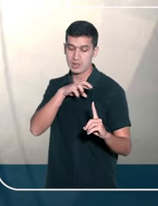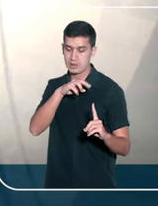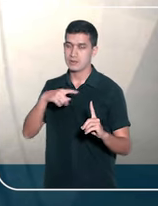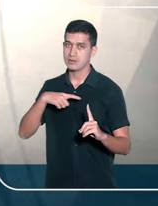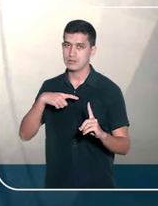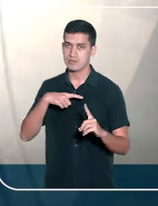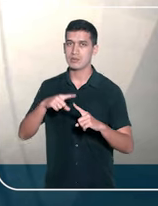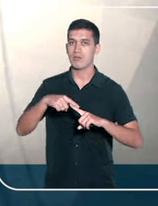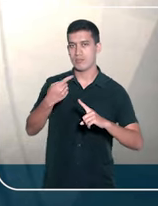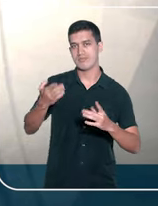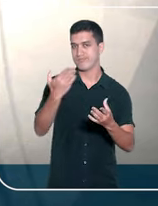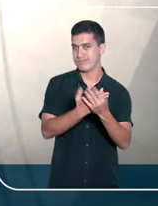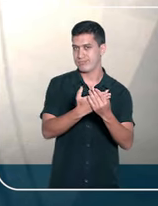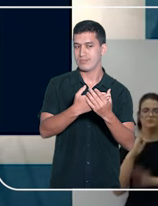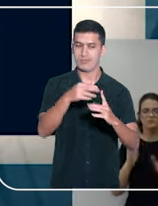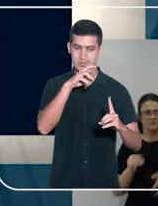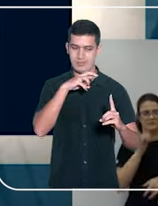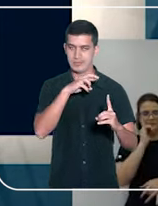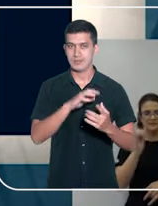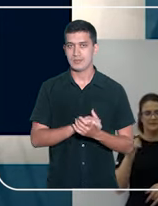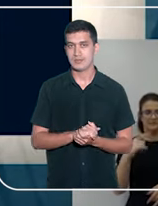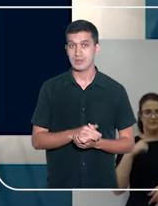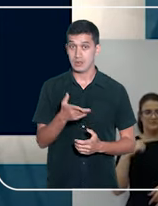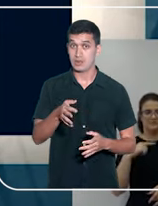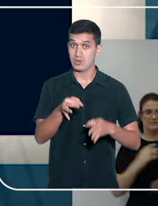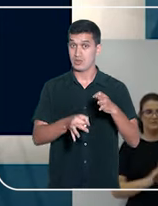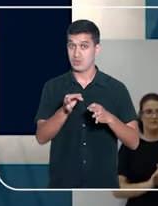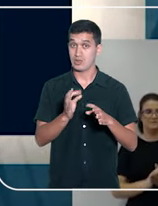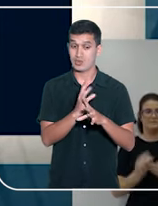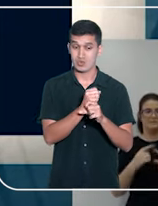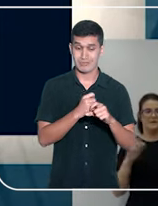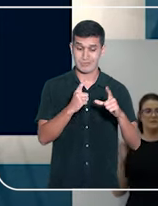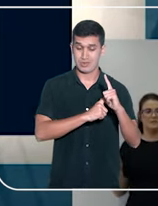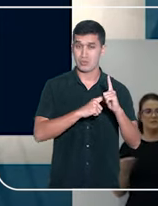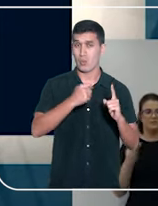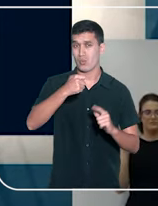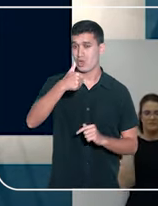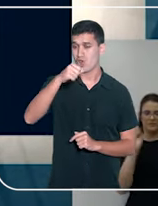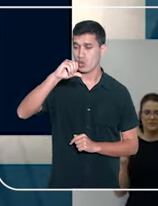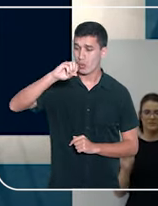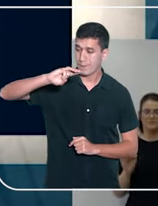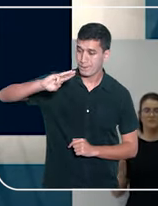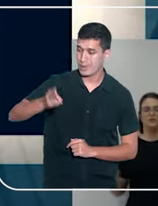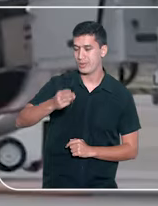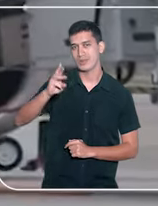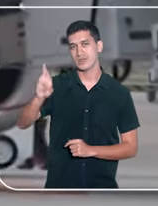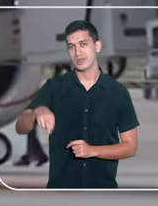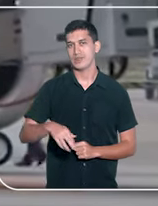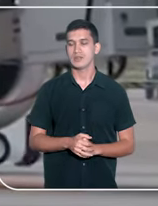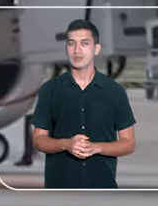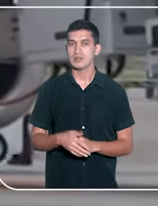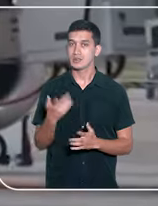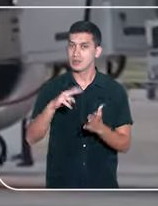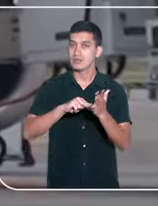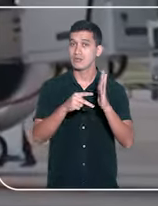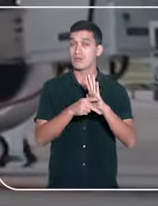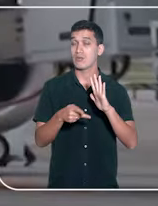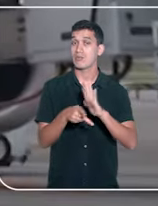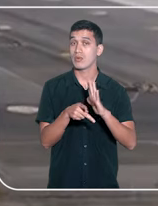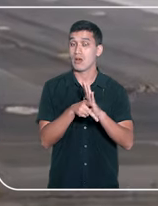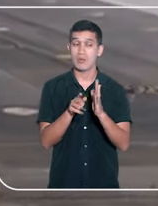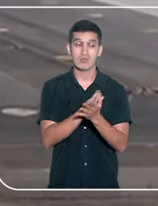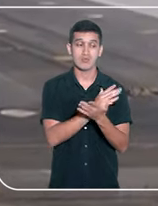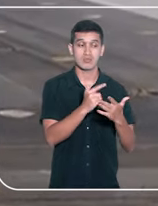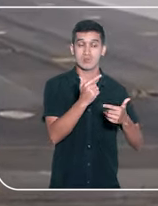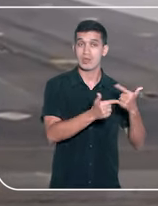oposição de embargos monitórios o caso julgado envolveu dívida de quase r9 milhões de reais relativa a serviços e